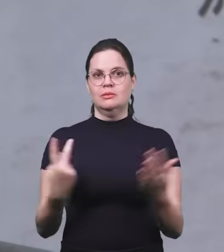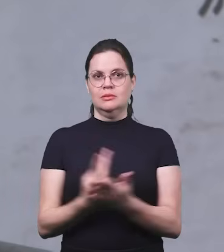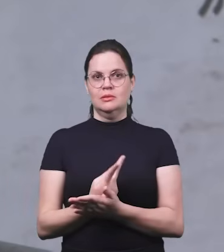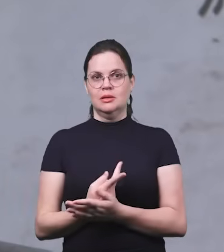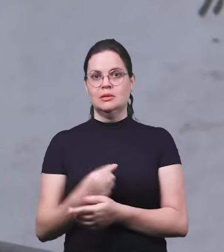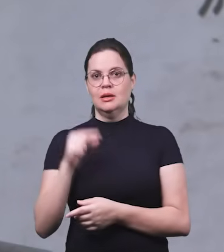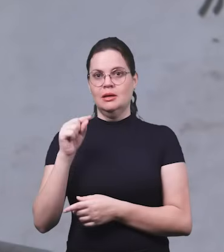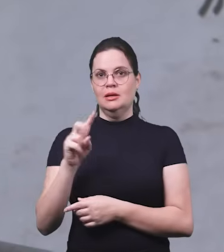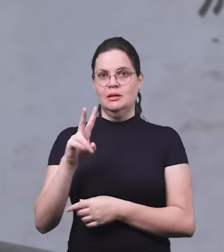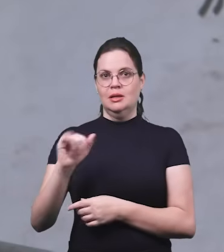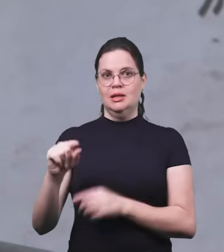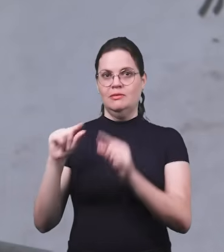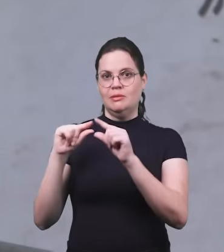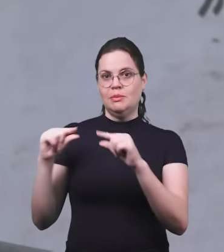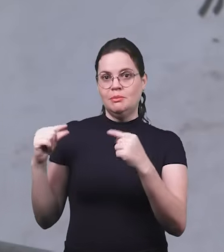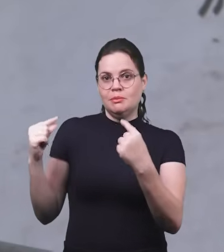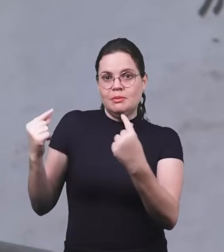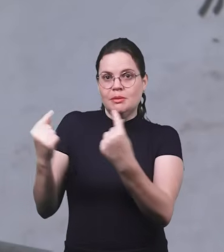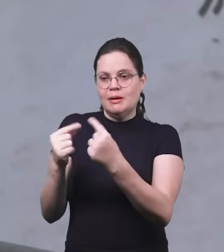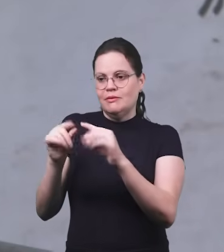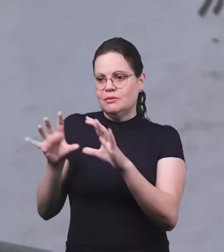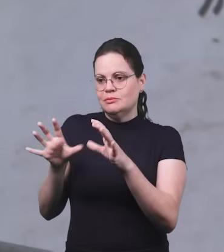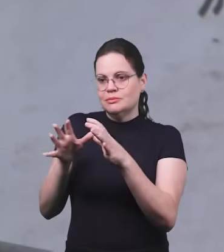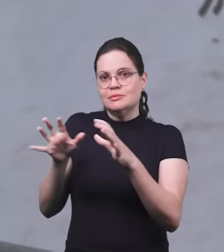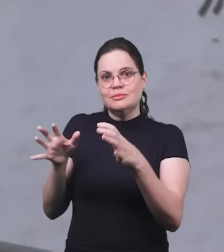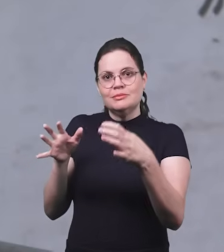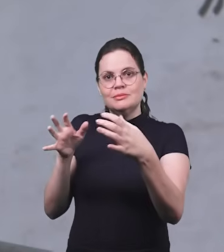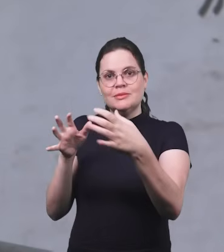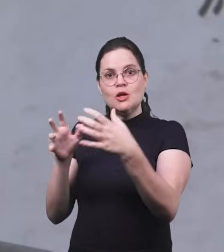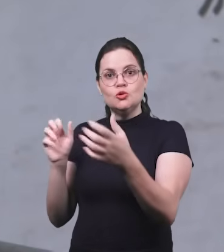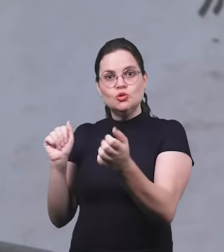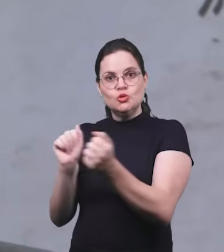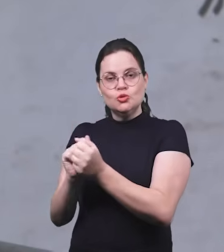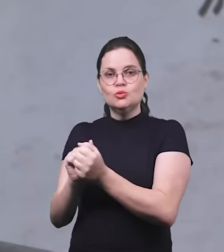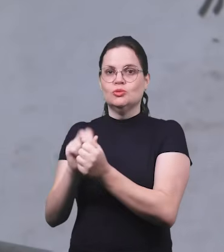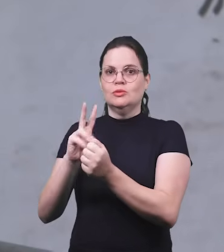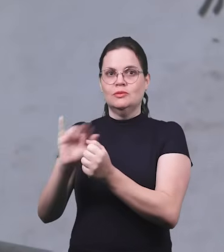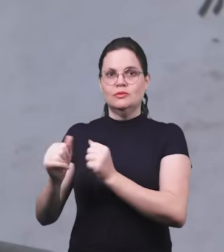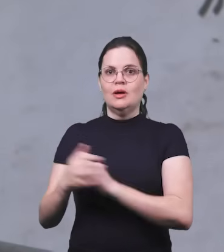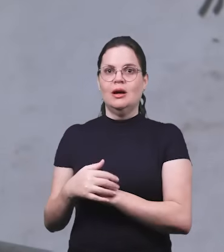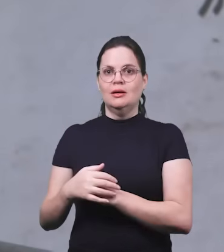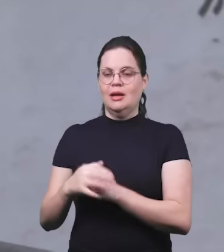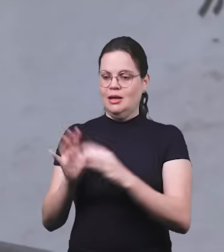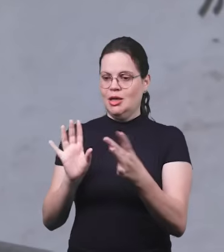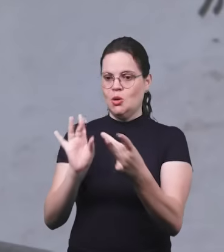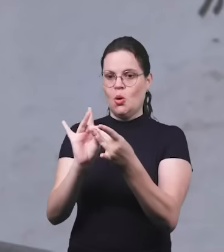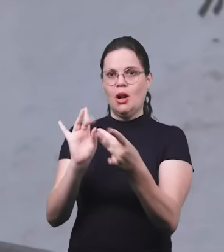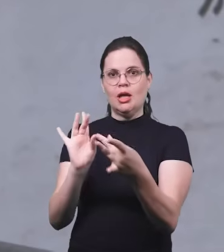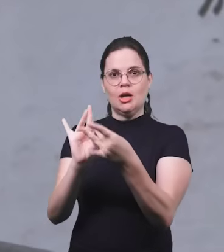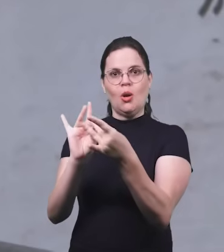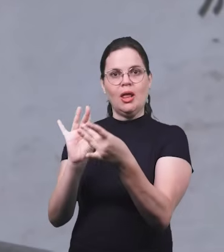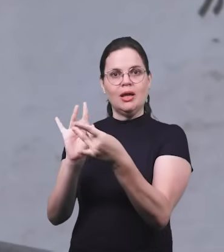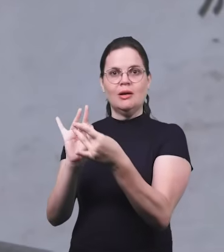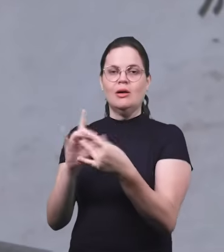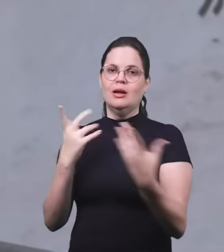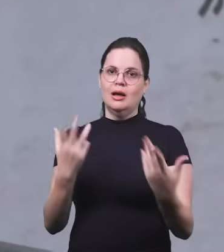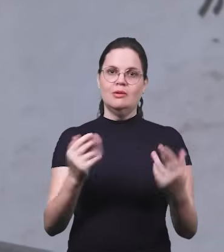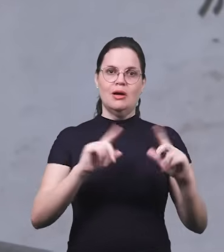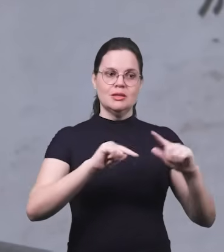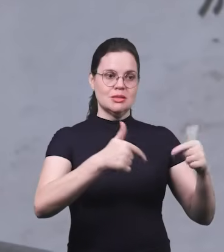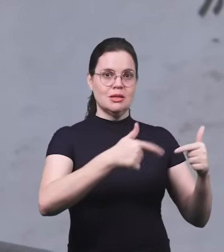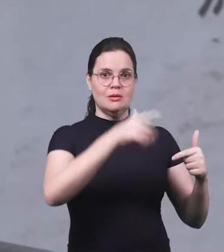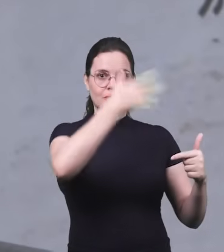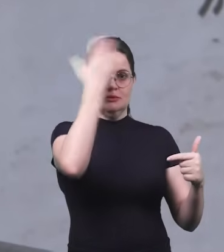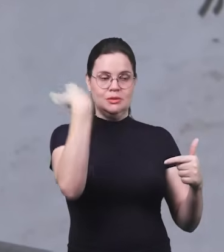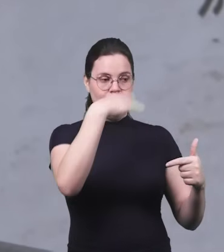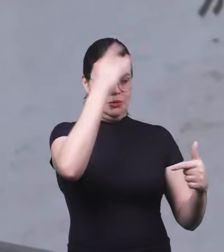Ele Oh, une. muito bom. Então, essa ação do Senhor na nossa vida, do Espírito Santo na nossa vida, não separa,